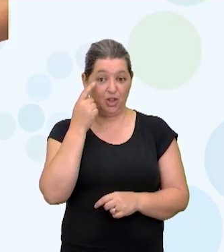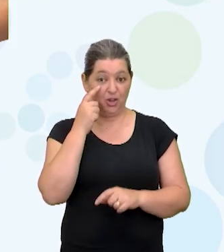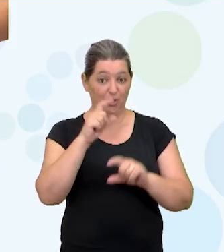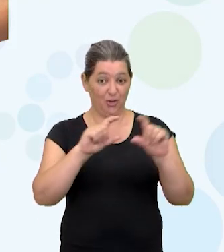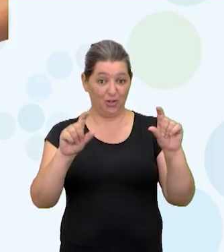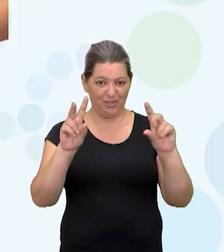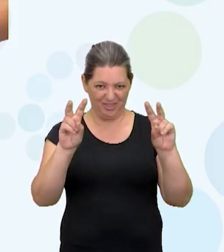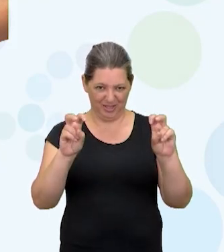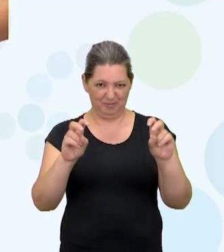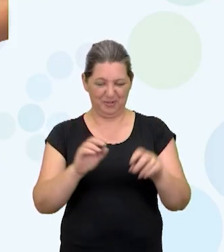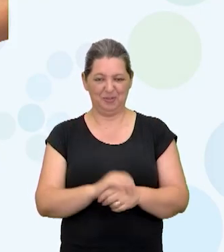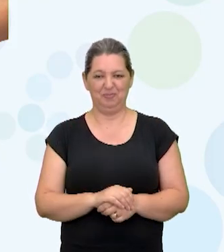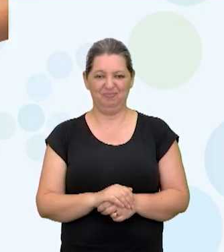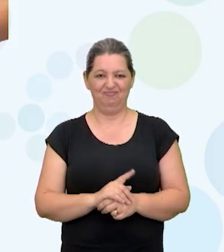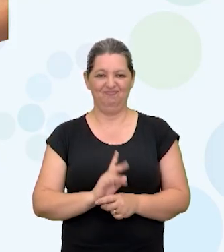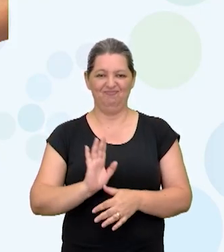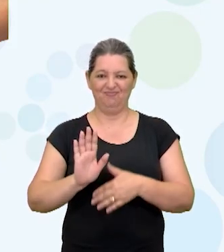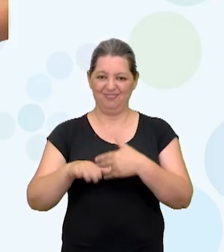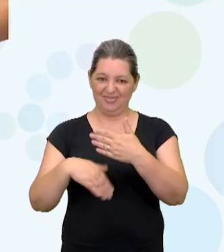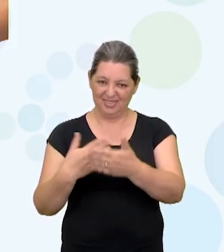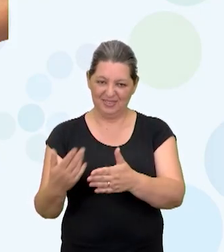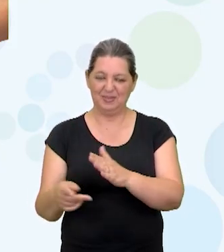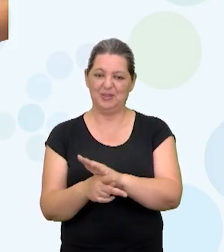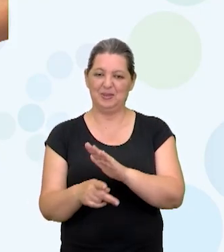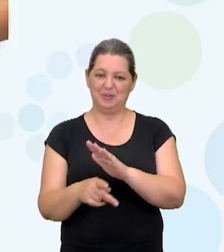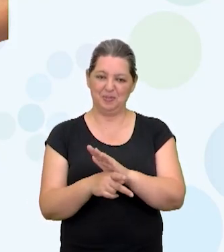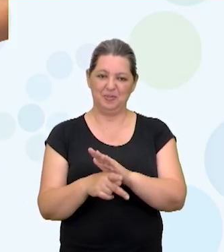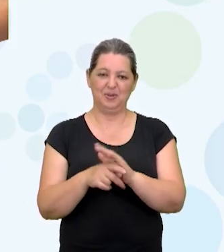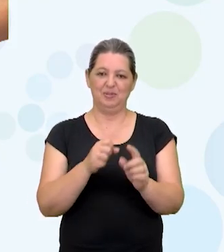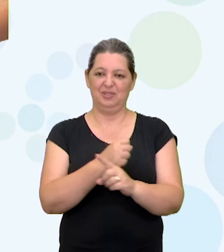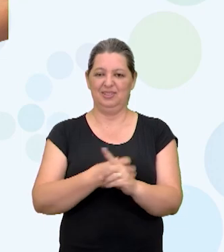aula aqui. Jornada de Desenvolvimento Socioemocional,